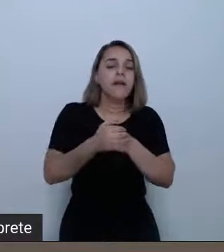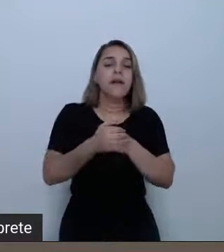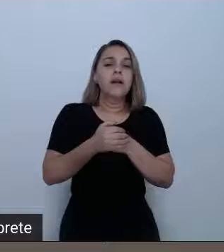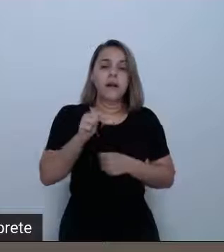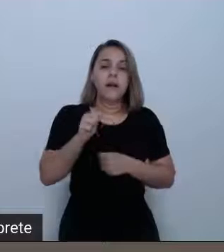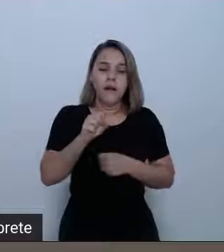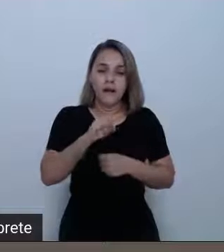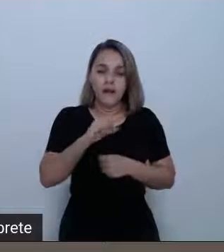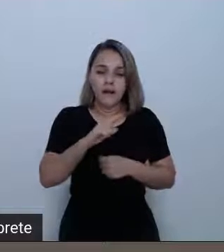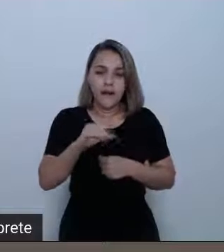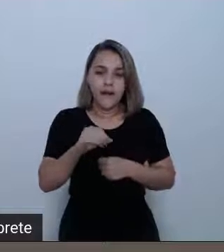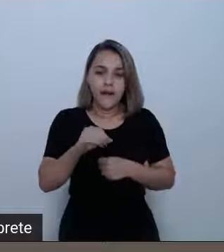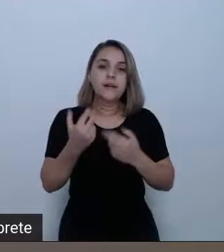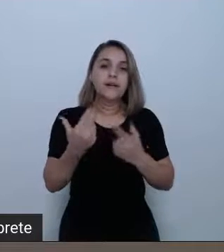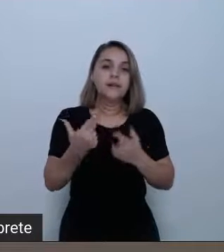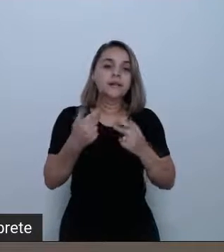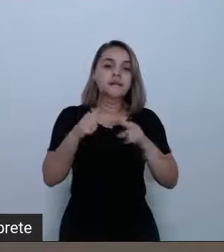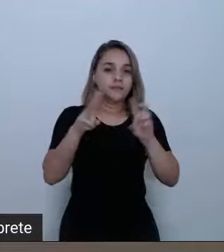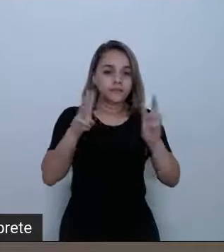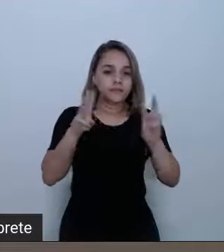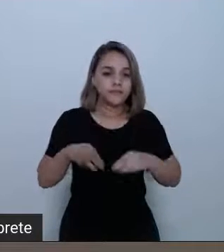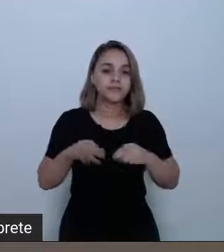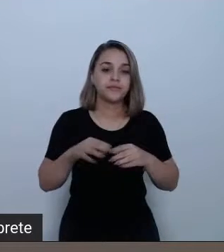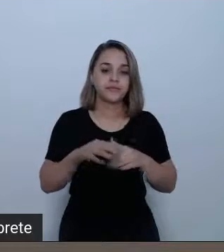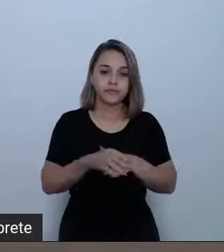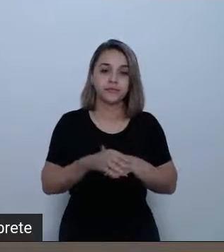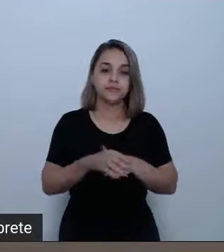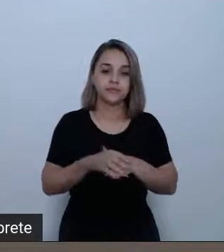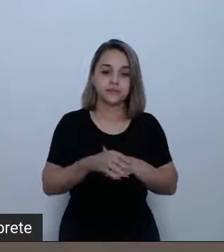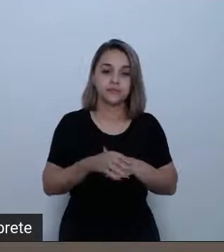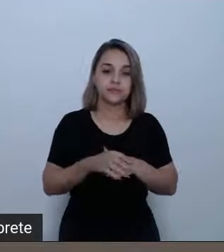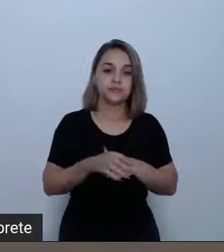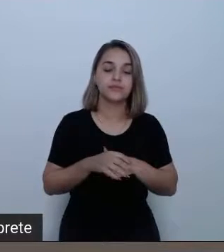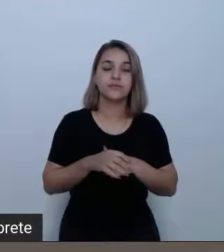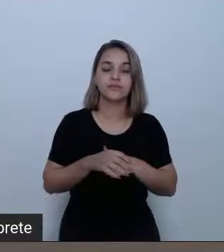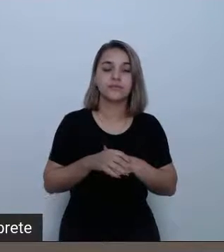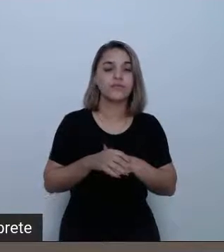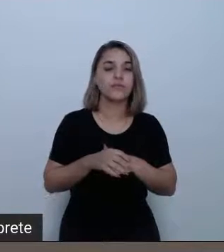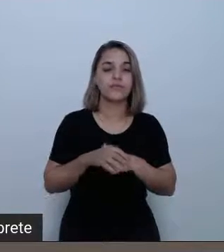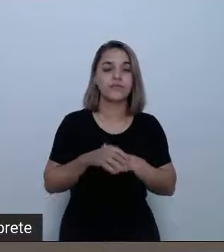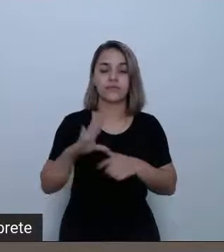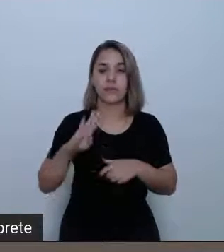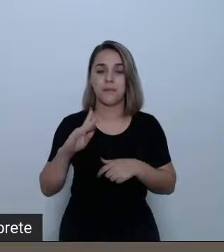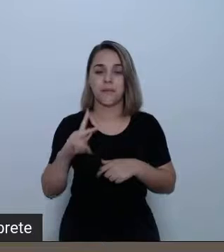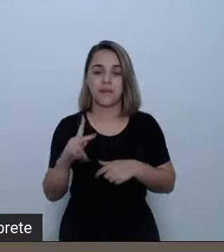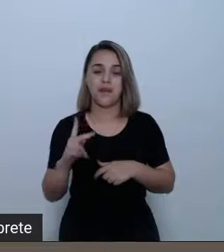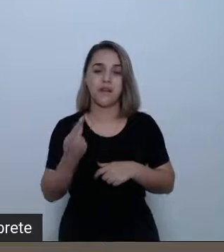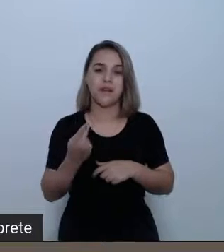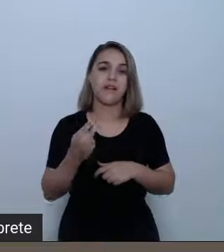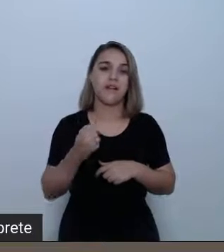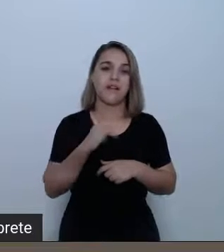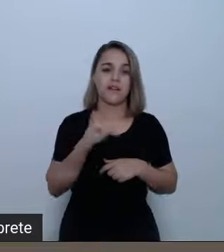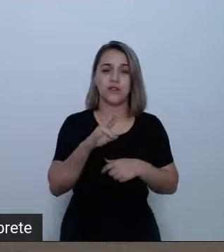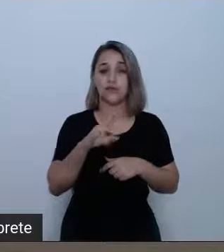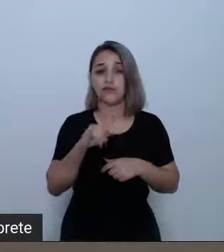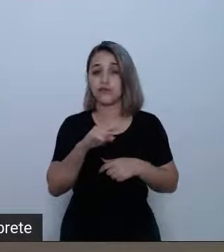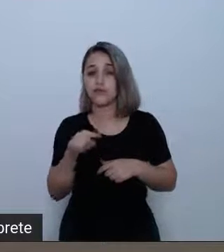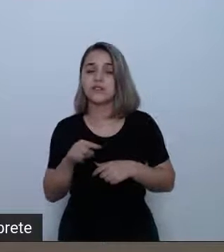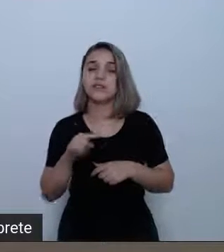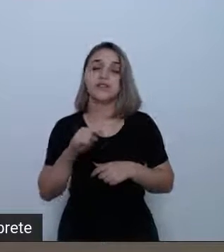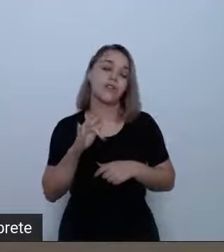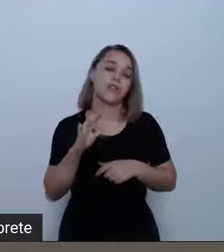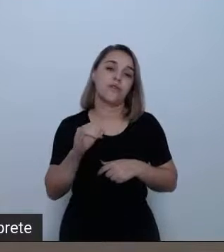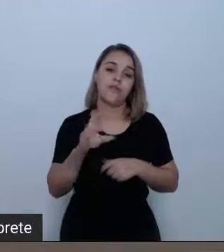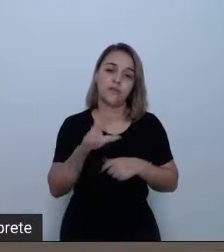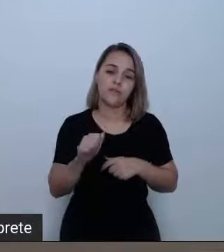museu, se eu não estiver errado, Mariano Procópio de Juiz de Fora, que passou metade do tempo dele fechado. Tem